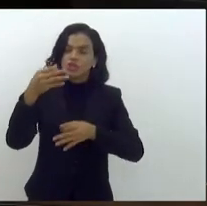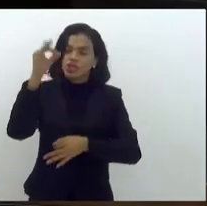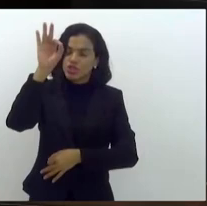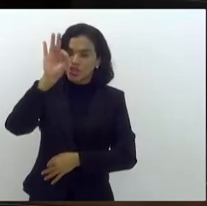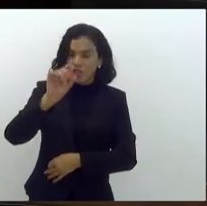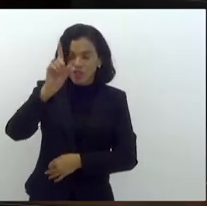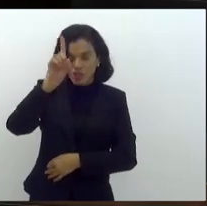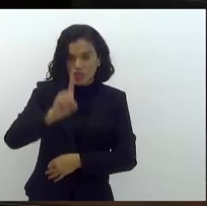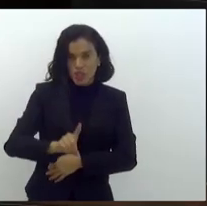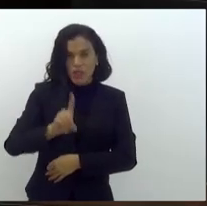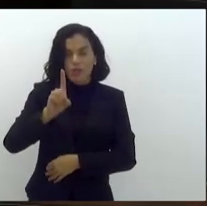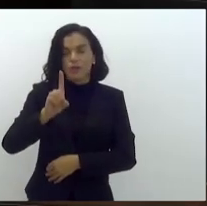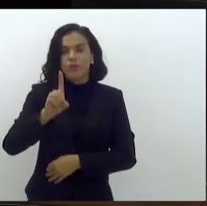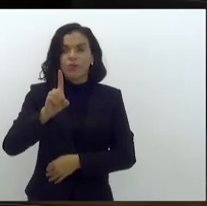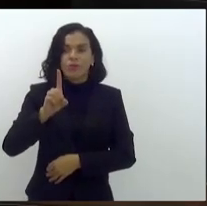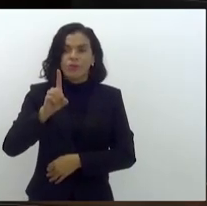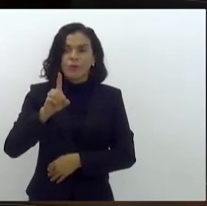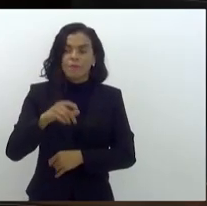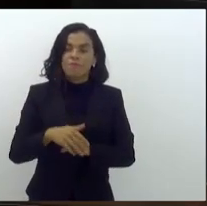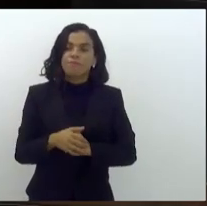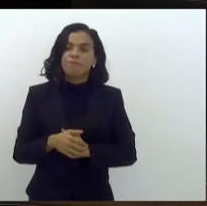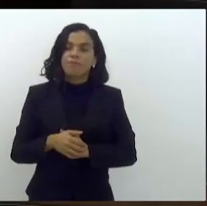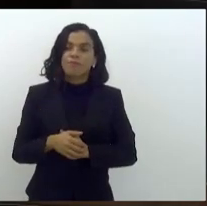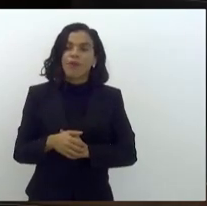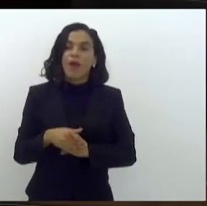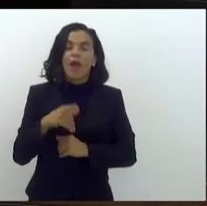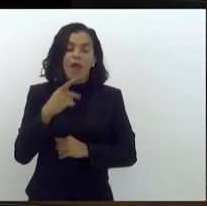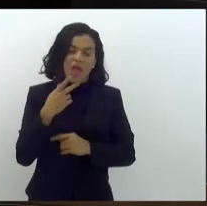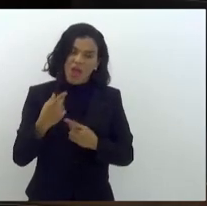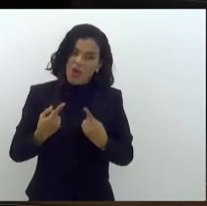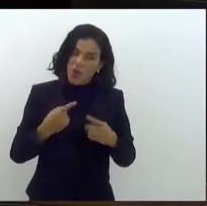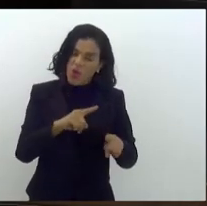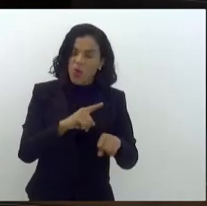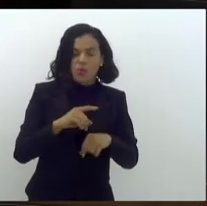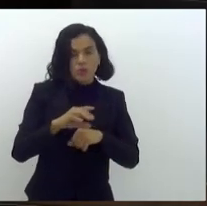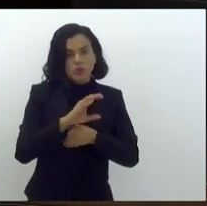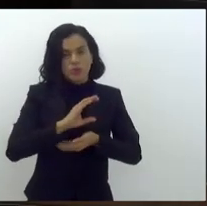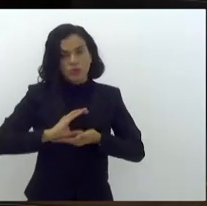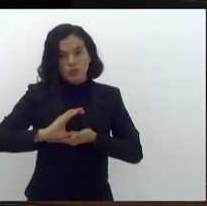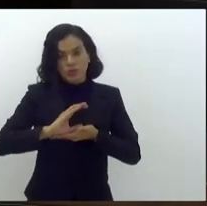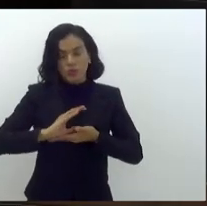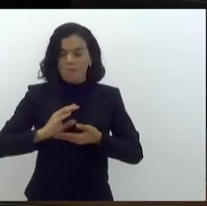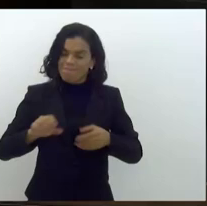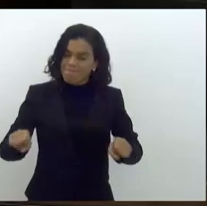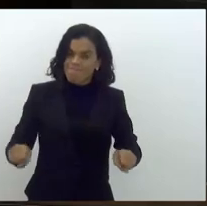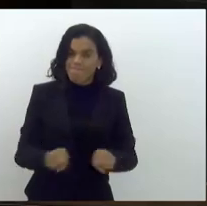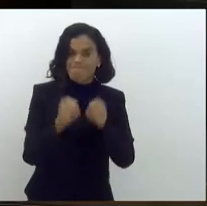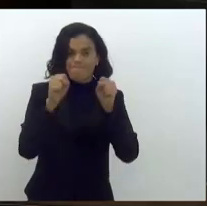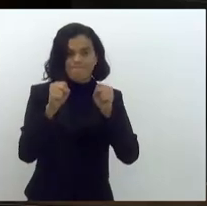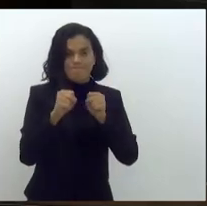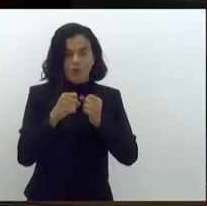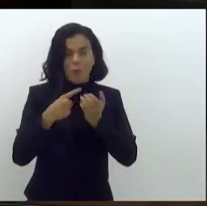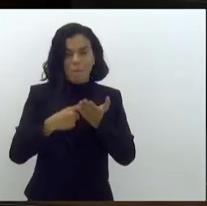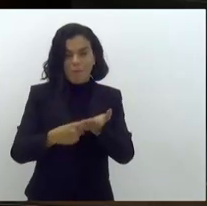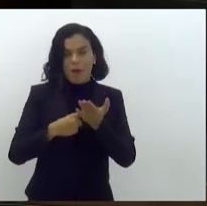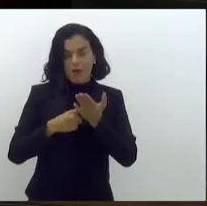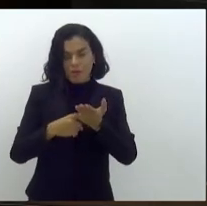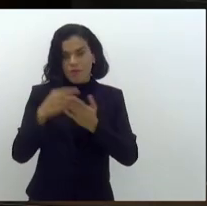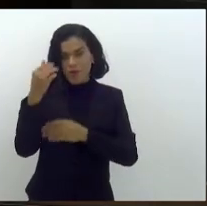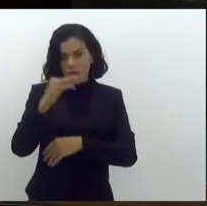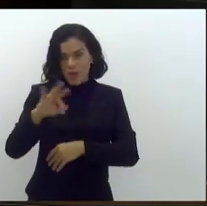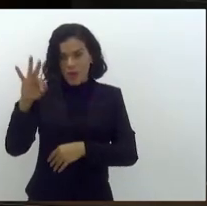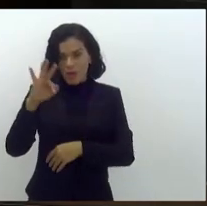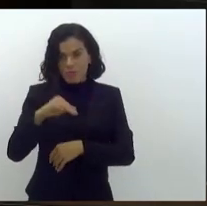Já disseram é contra a constituição fere o pacto federativo não pode ser feito por emenda